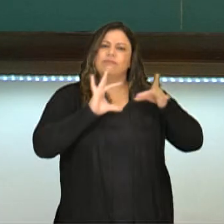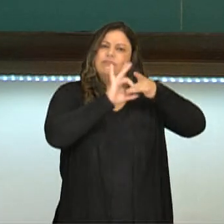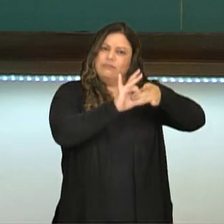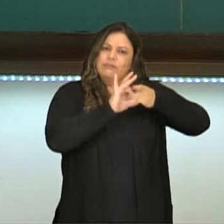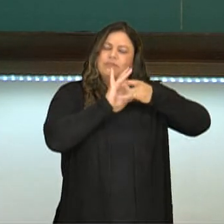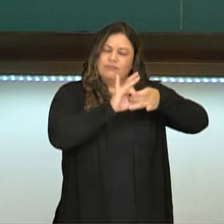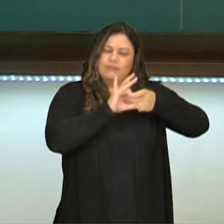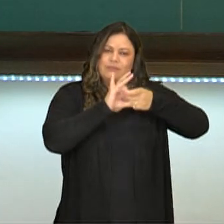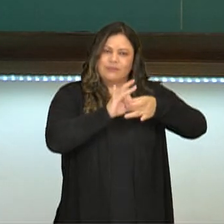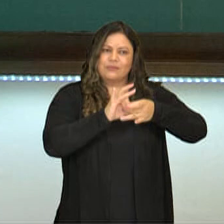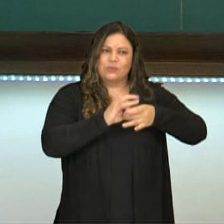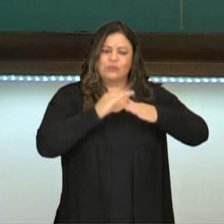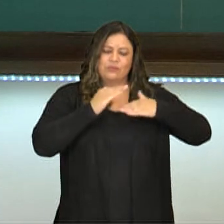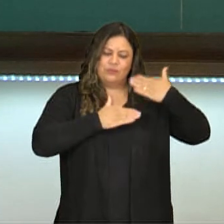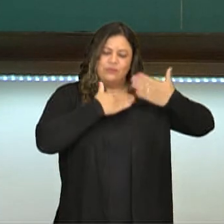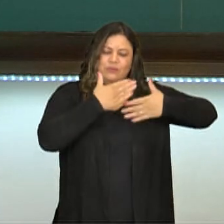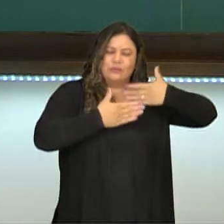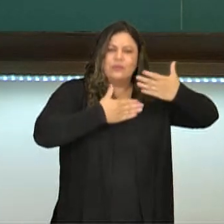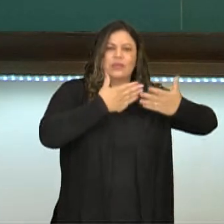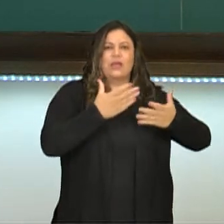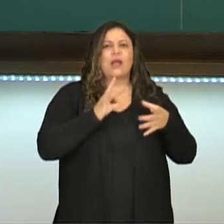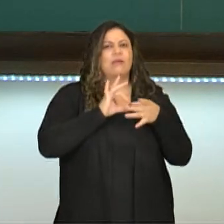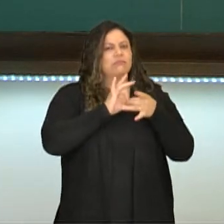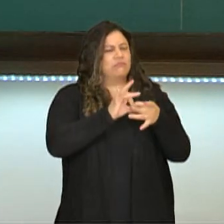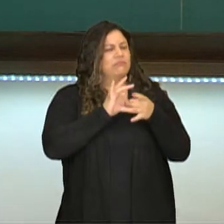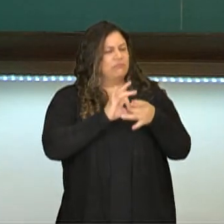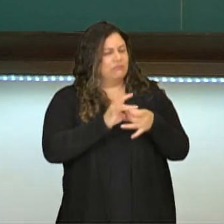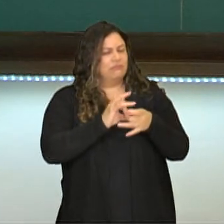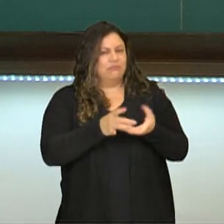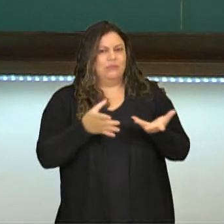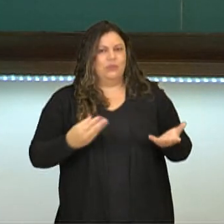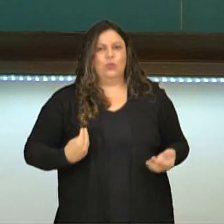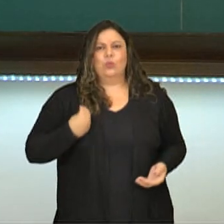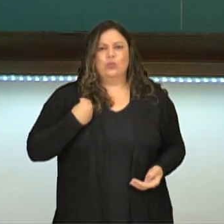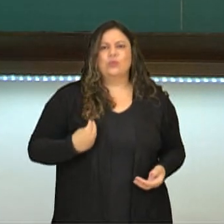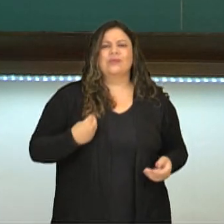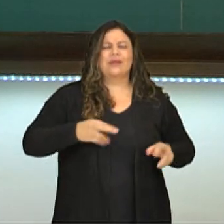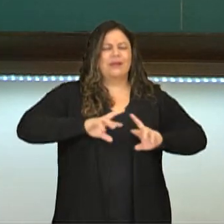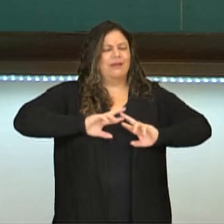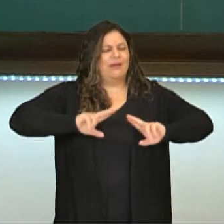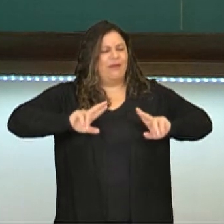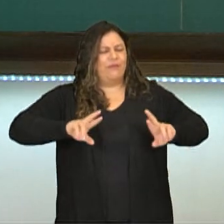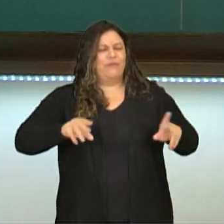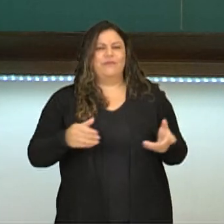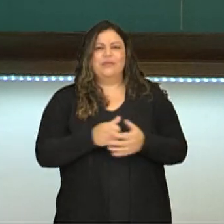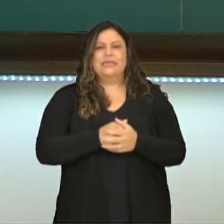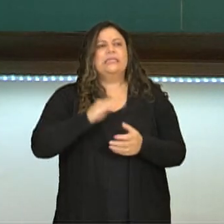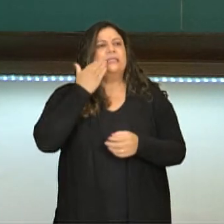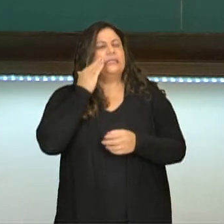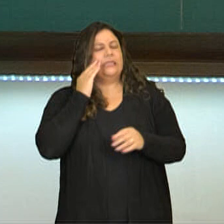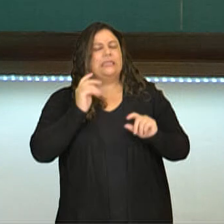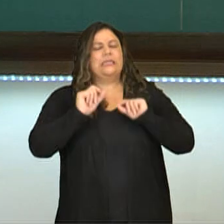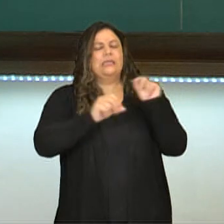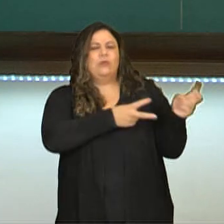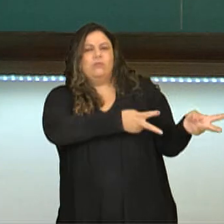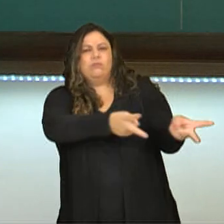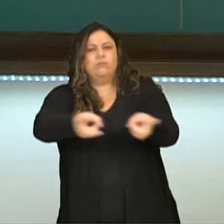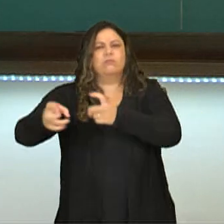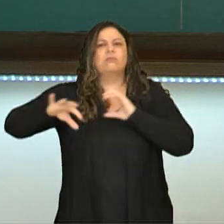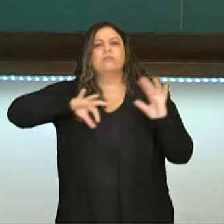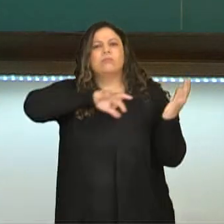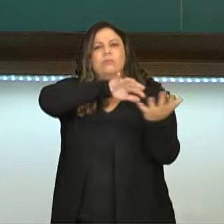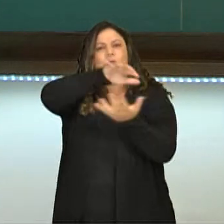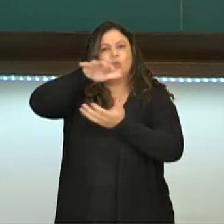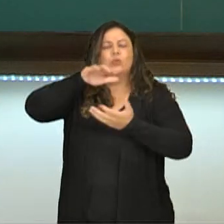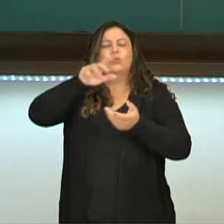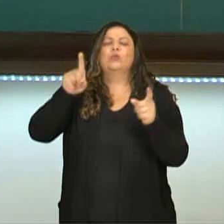nossos estágios, as nossas missões de vida, as nossas compreensões acerca de como vivemos o mundo, e também,